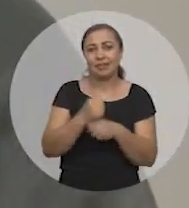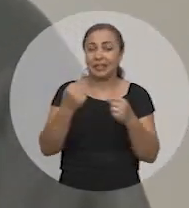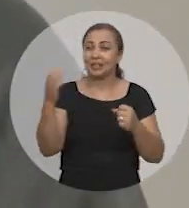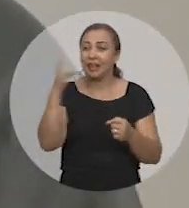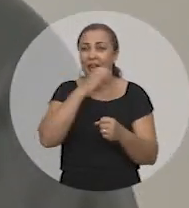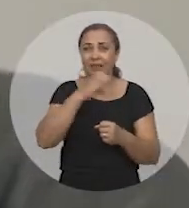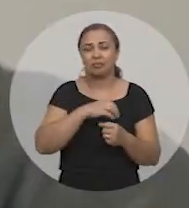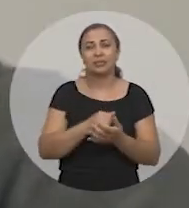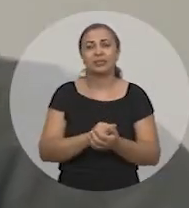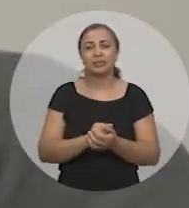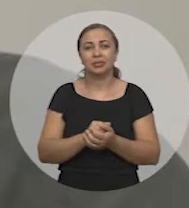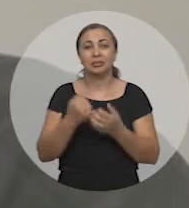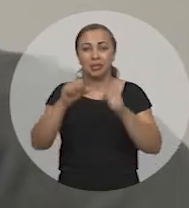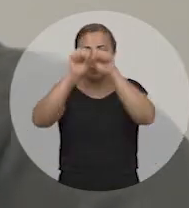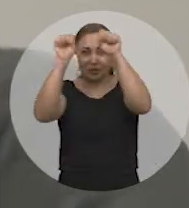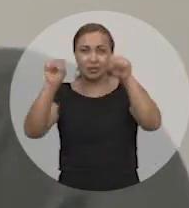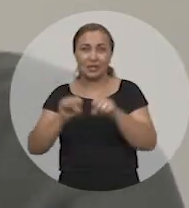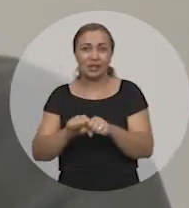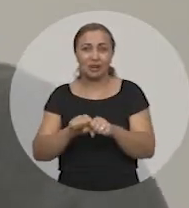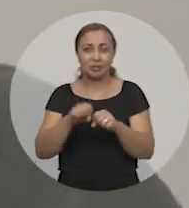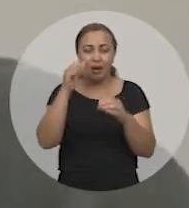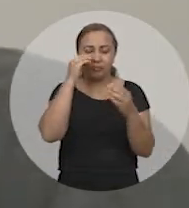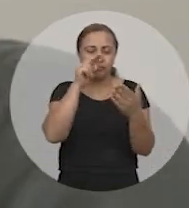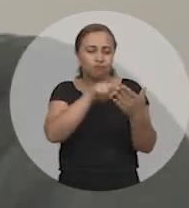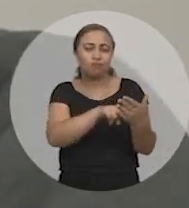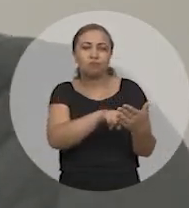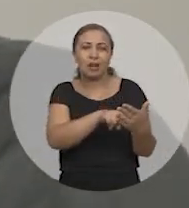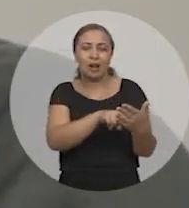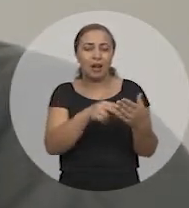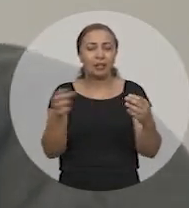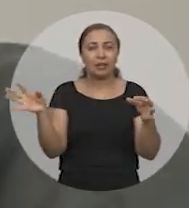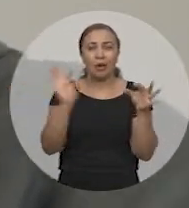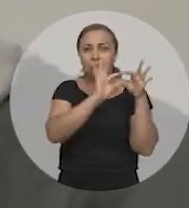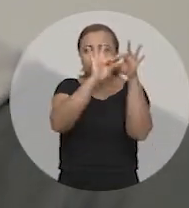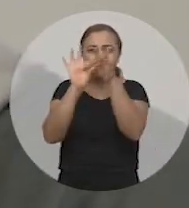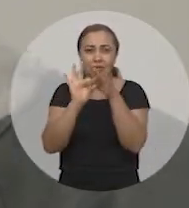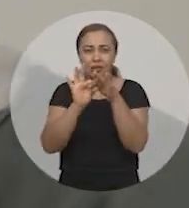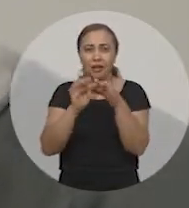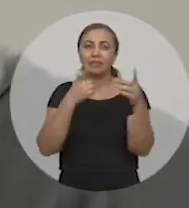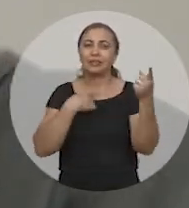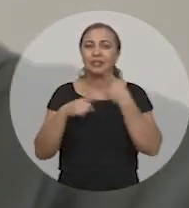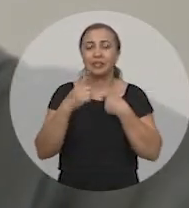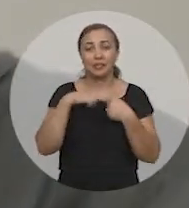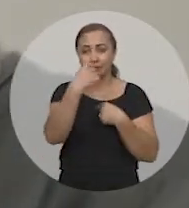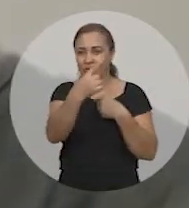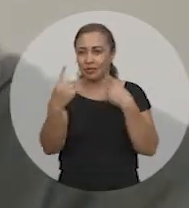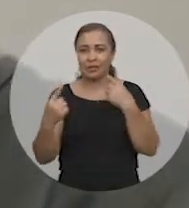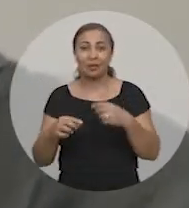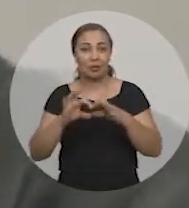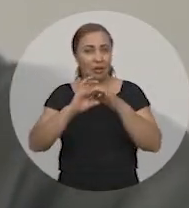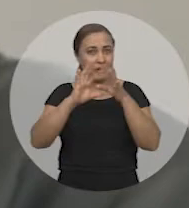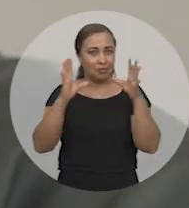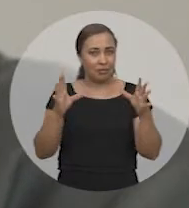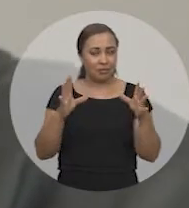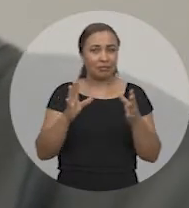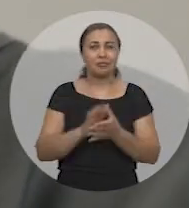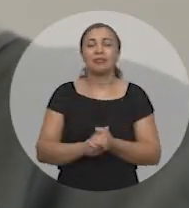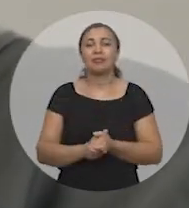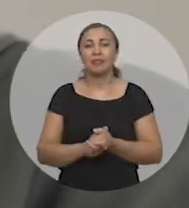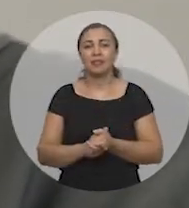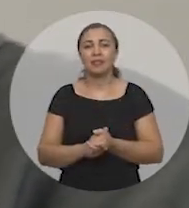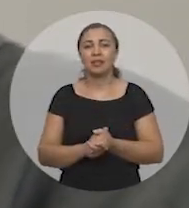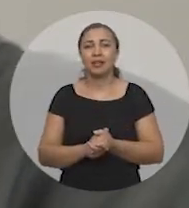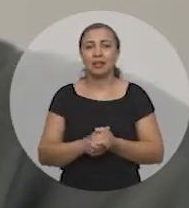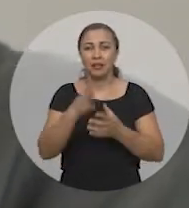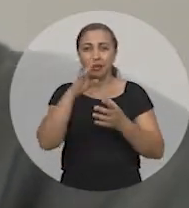Maria não pode ela tem que ir na frente então quando a gente tem um sistema aqui conecta as necessidades com as disponibilidades